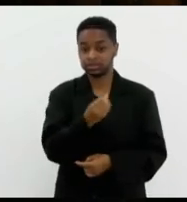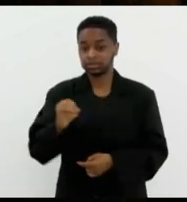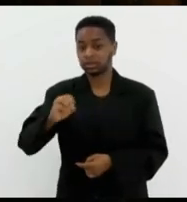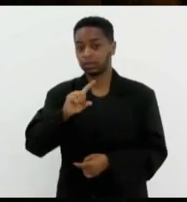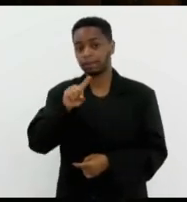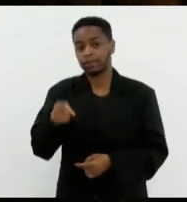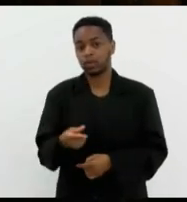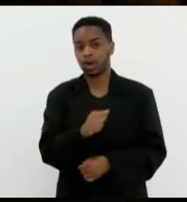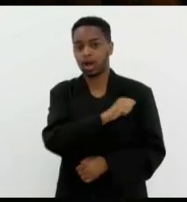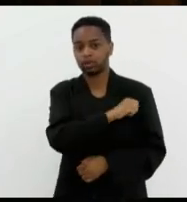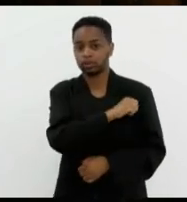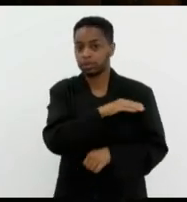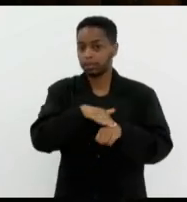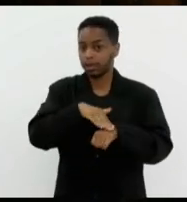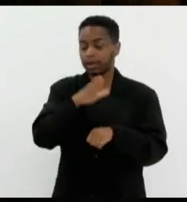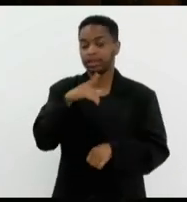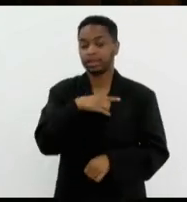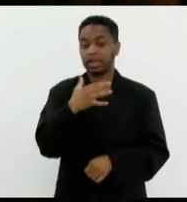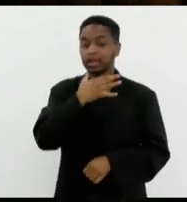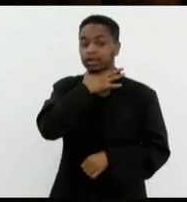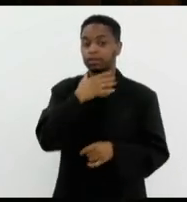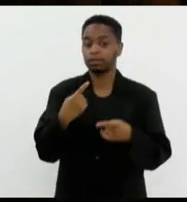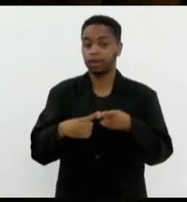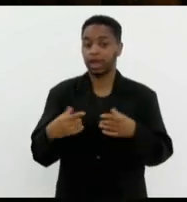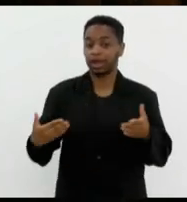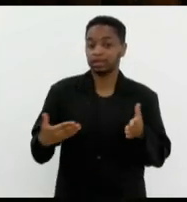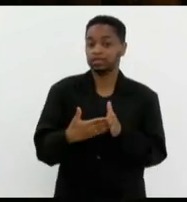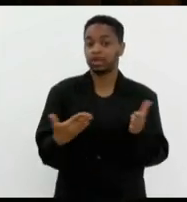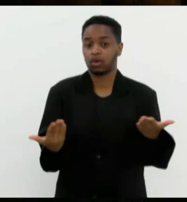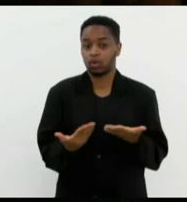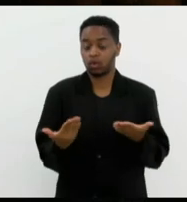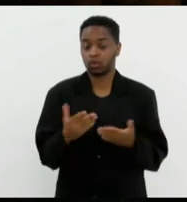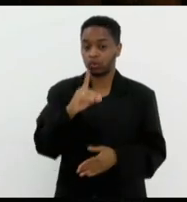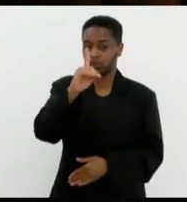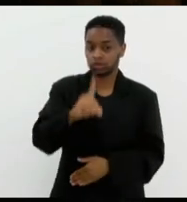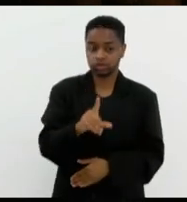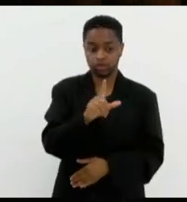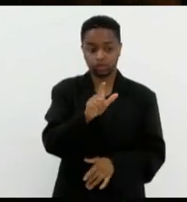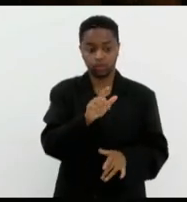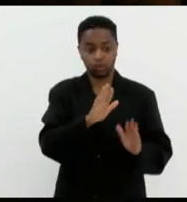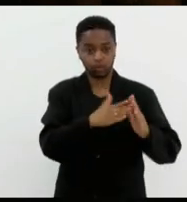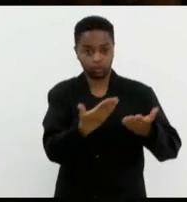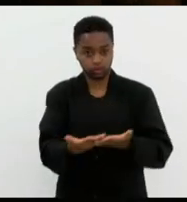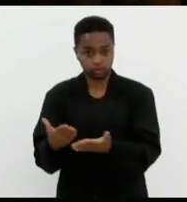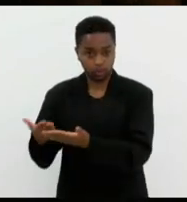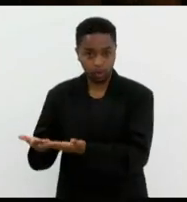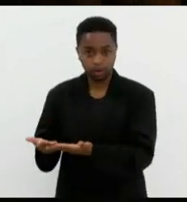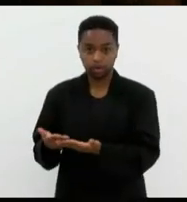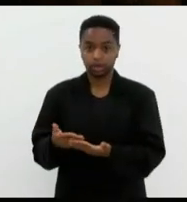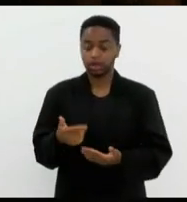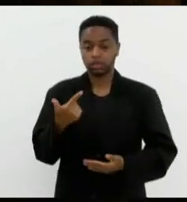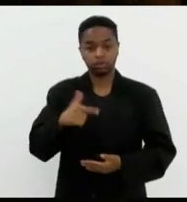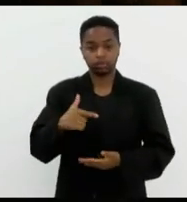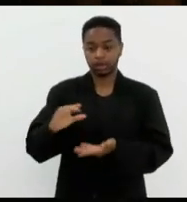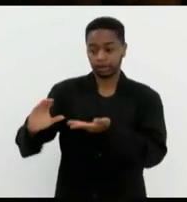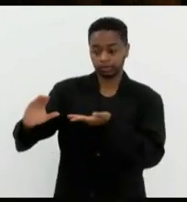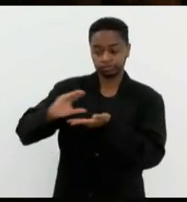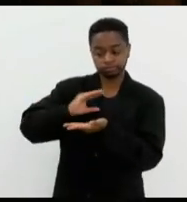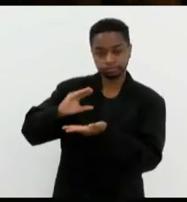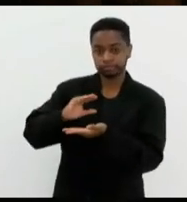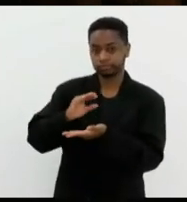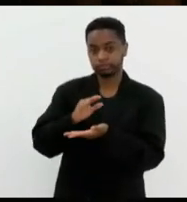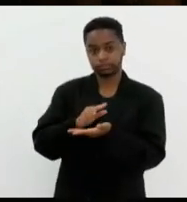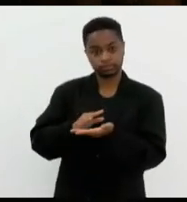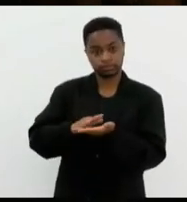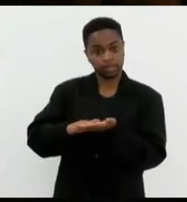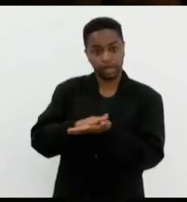uma crise, porque até agora os diretores de escola não receberam o repasse para pagar